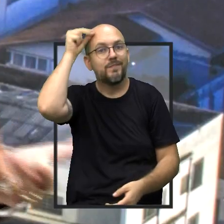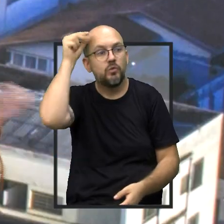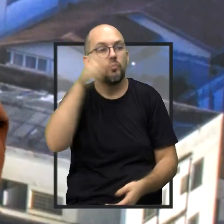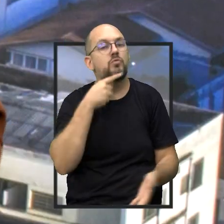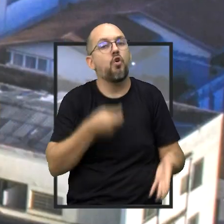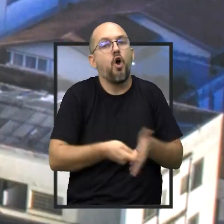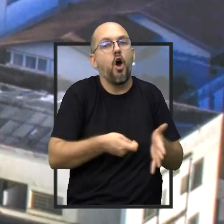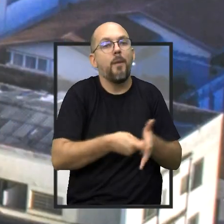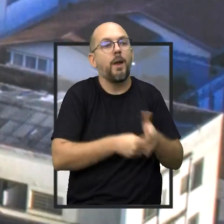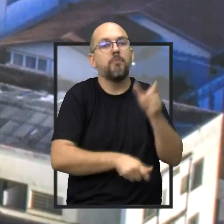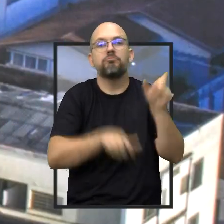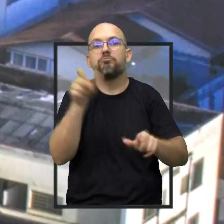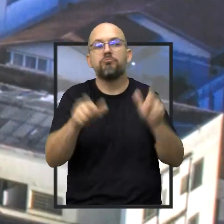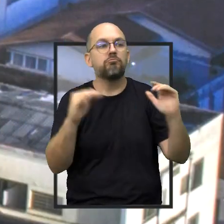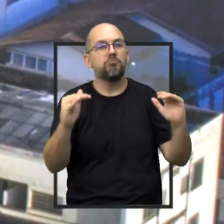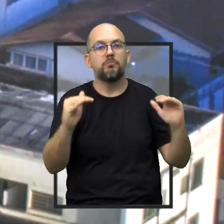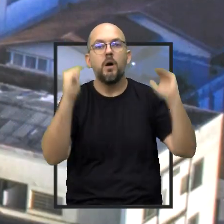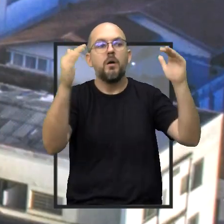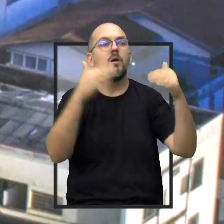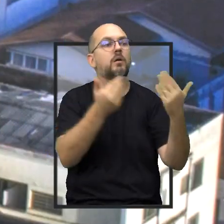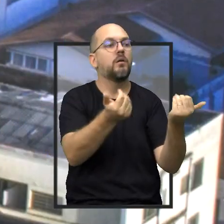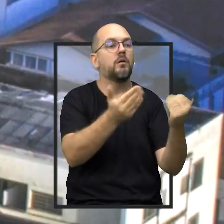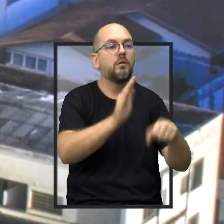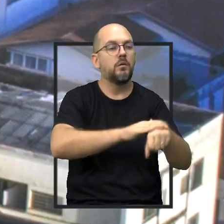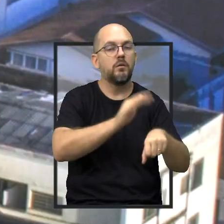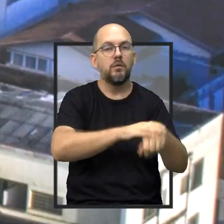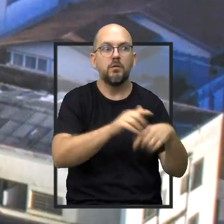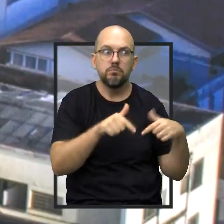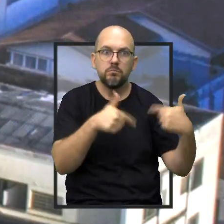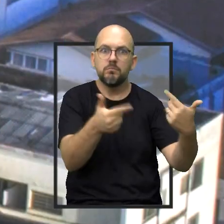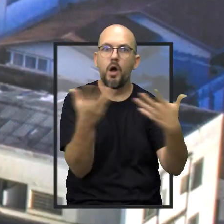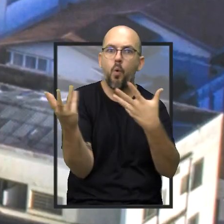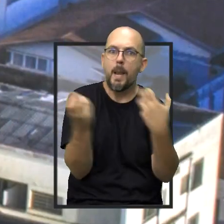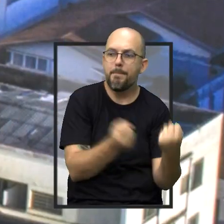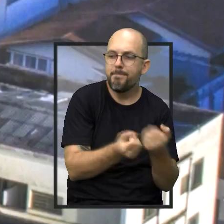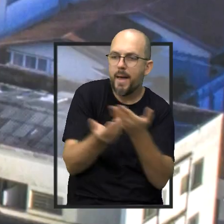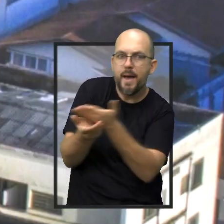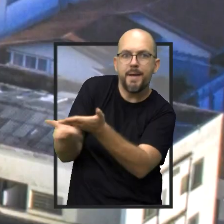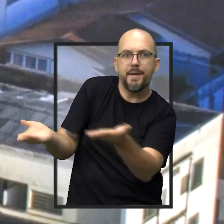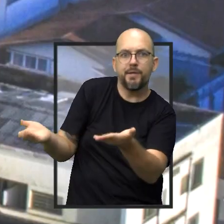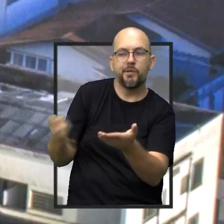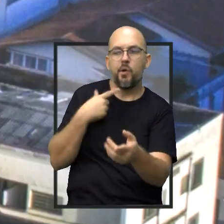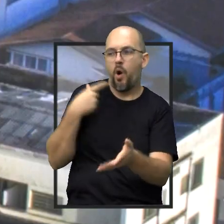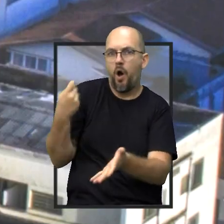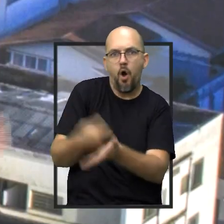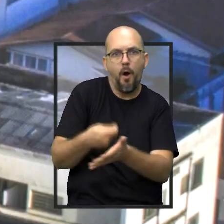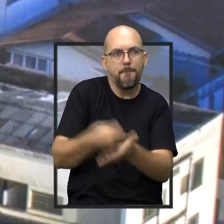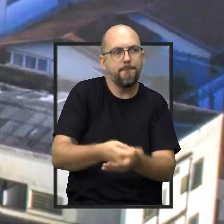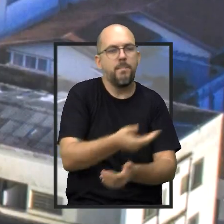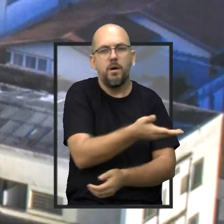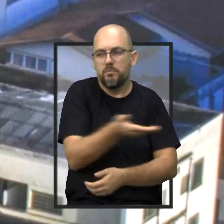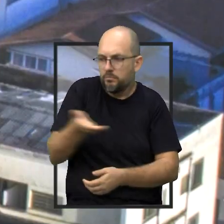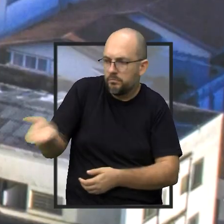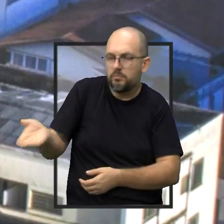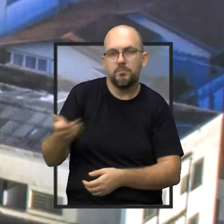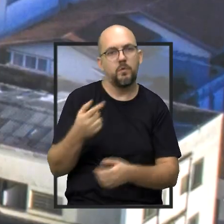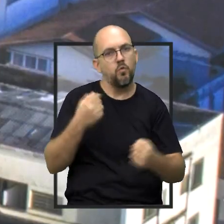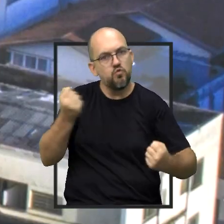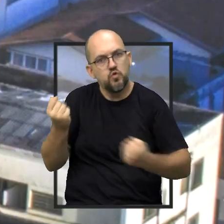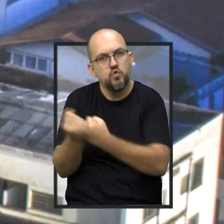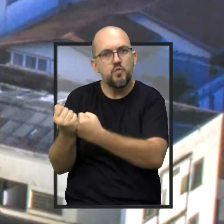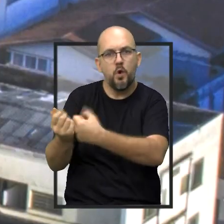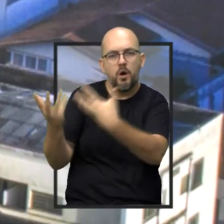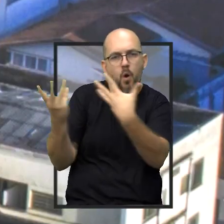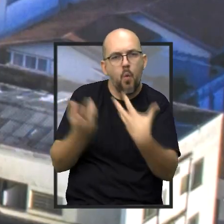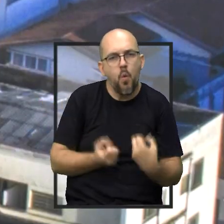do município, das autoridades, um acolhimento melhor, um atendimento digno, um